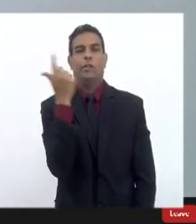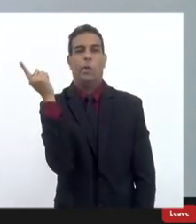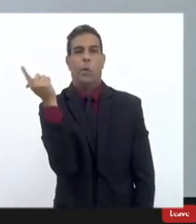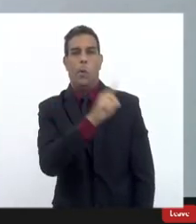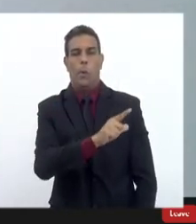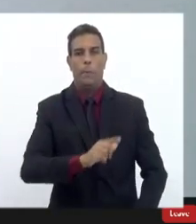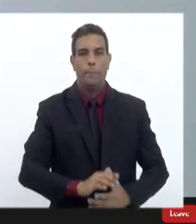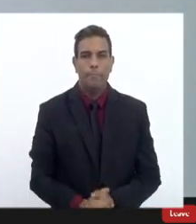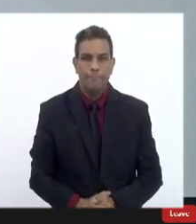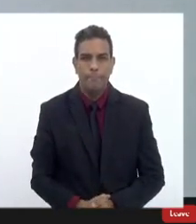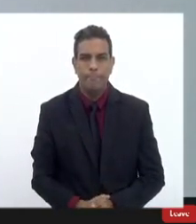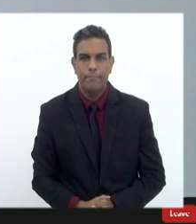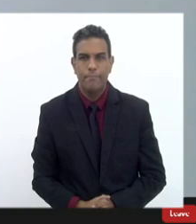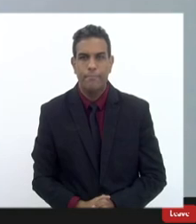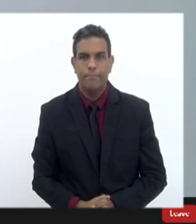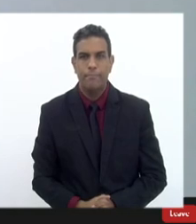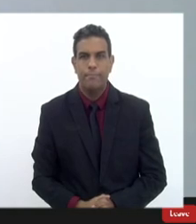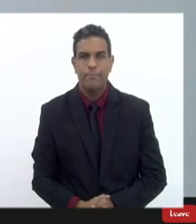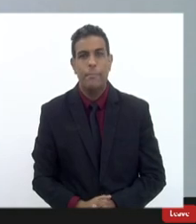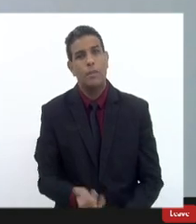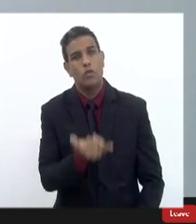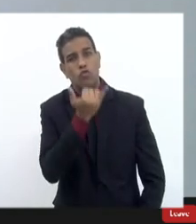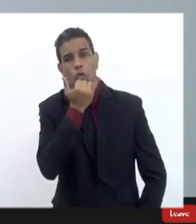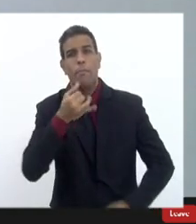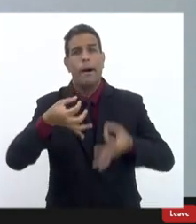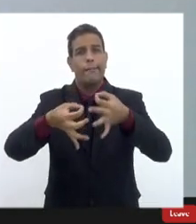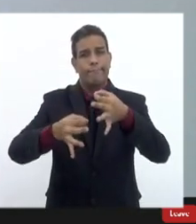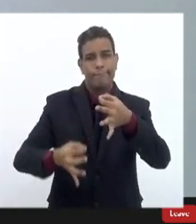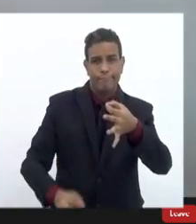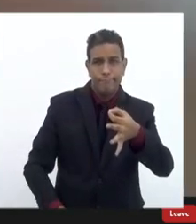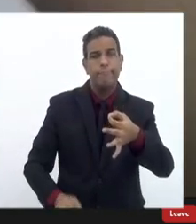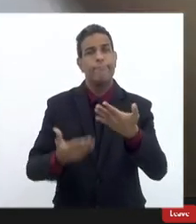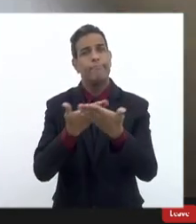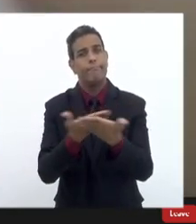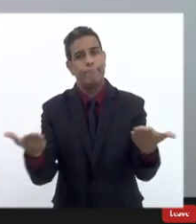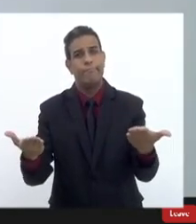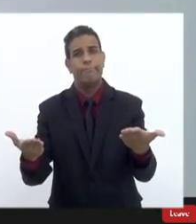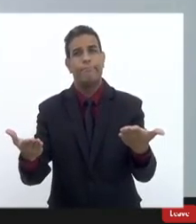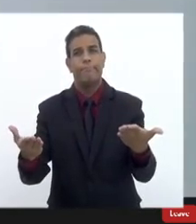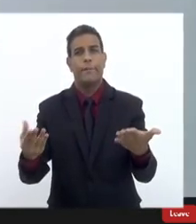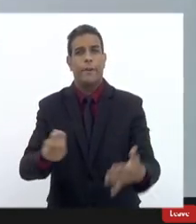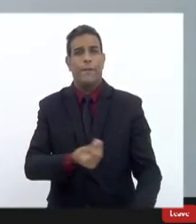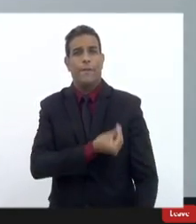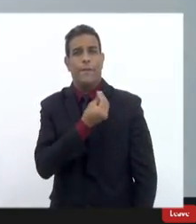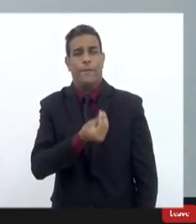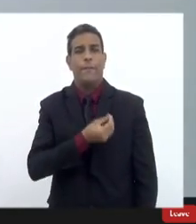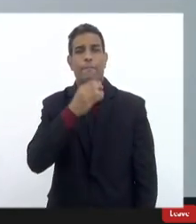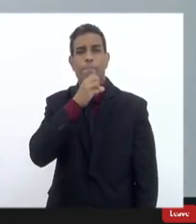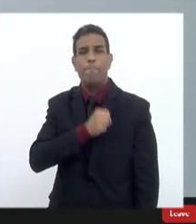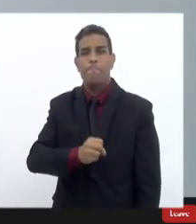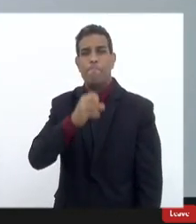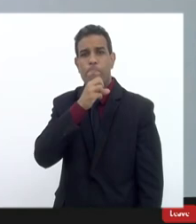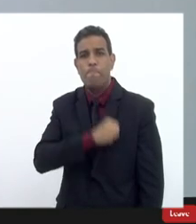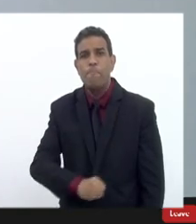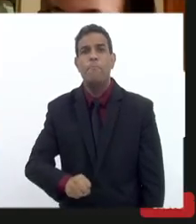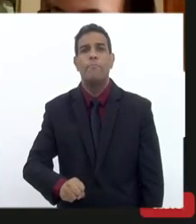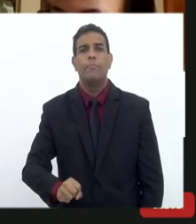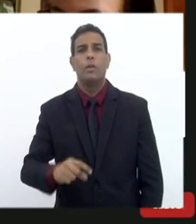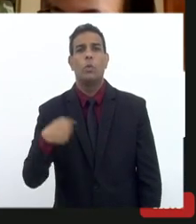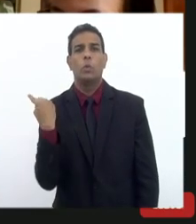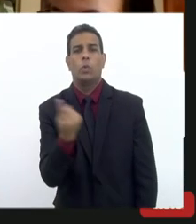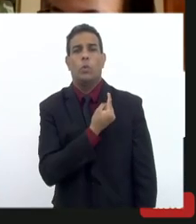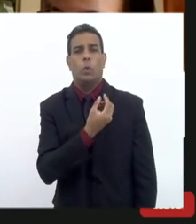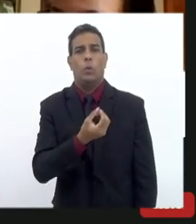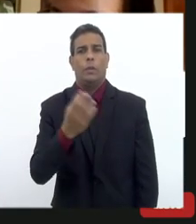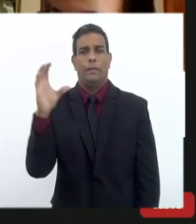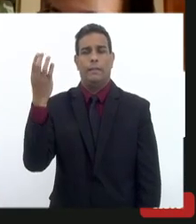Termino minhas considerações agora, desculpa pela extensão da fala novamente, e viva Paulo Freire, viva a luta dos estudantes e dos professores, e viva a ciência,